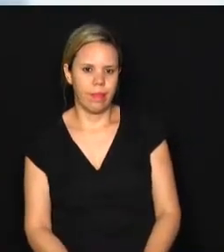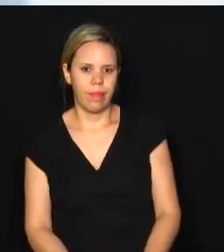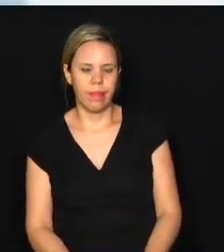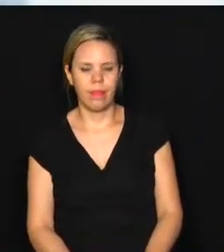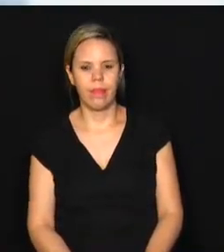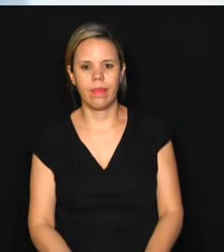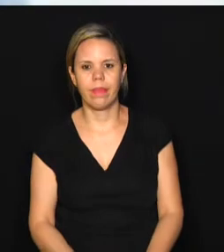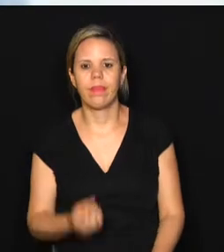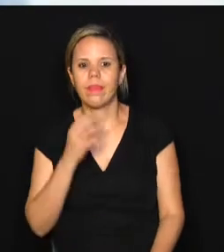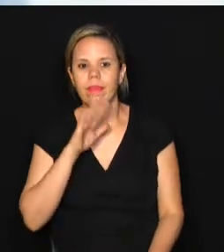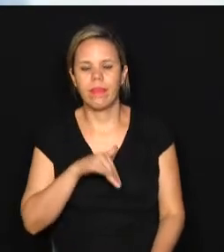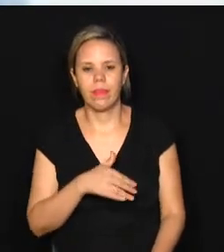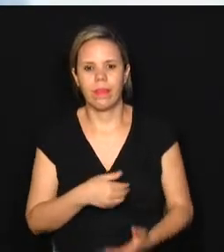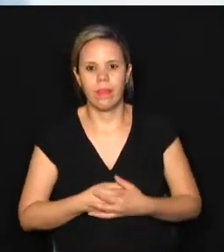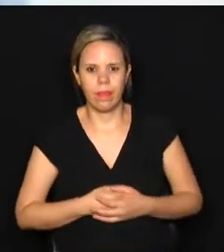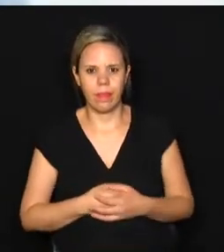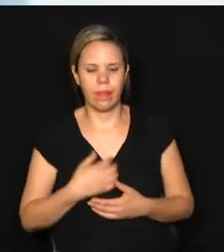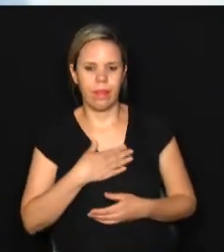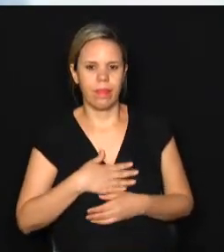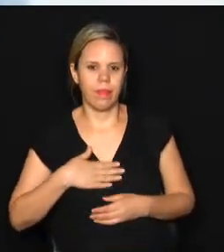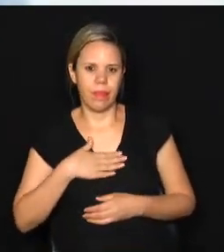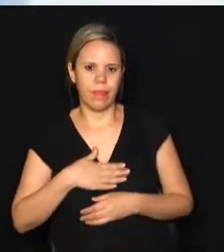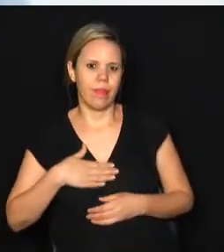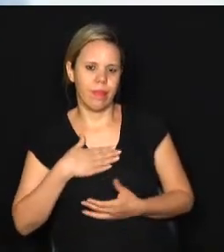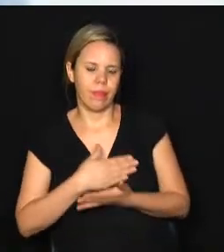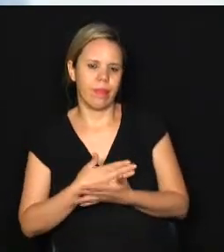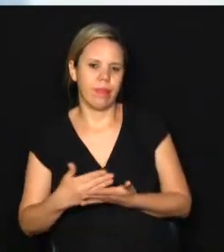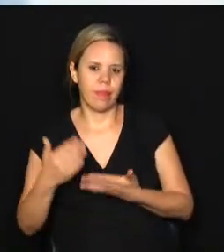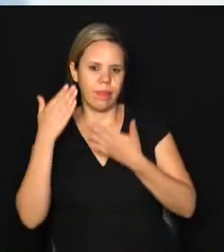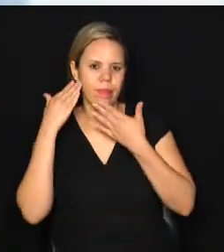Bom, boa tarde. Gostaria de começar